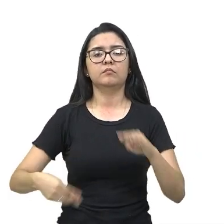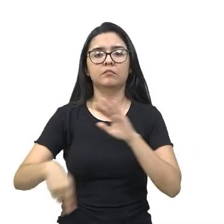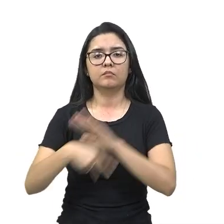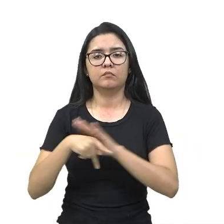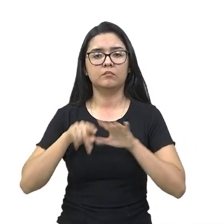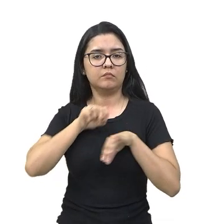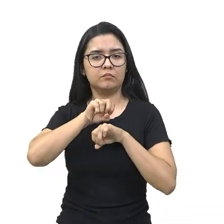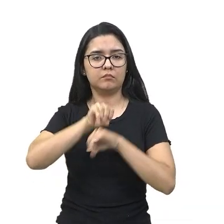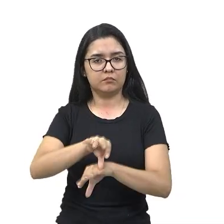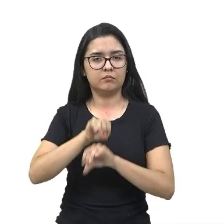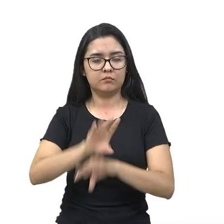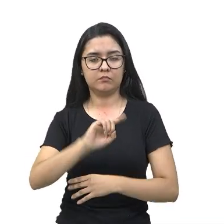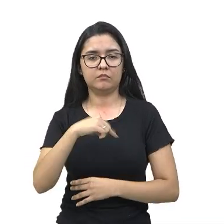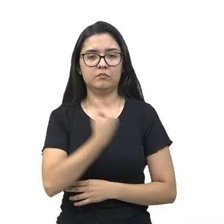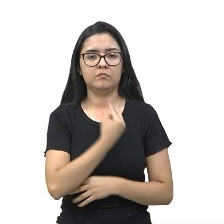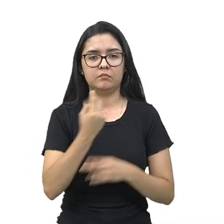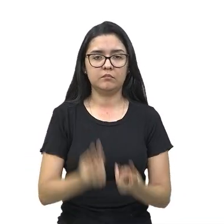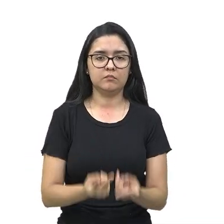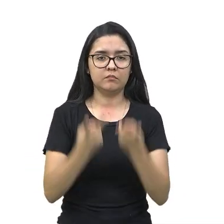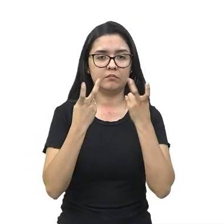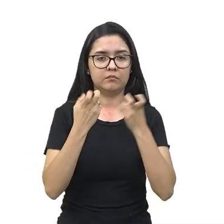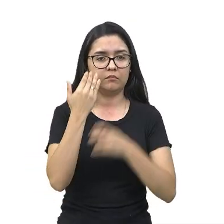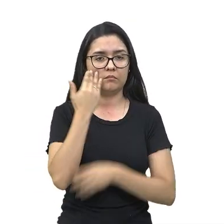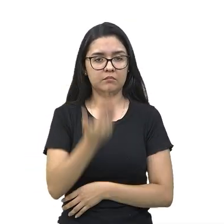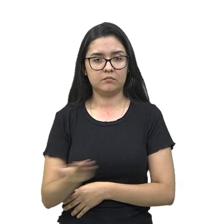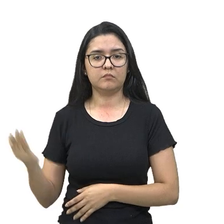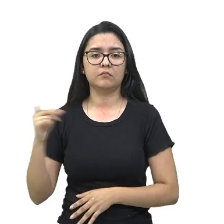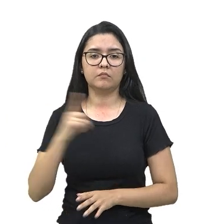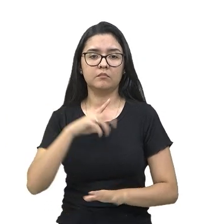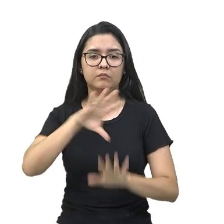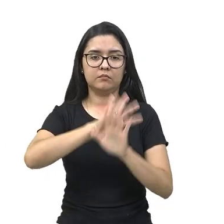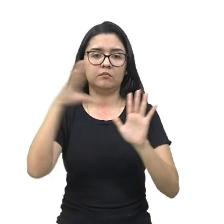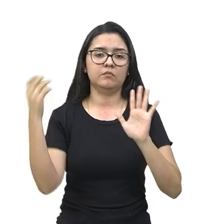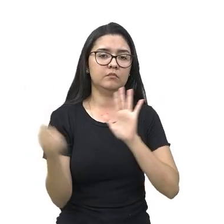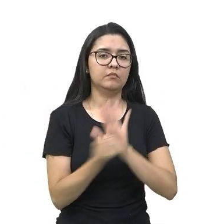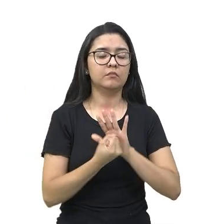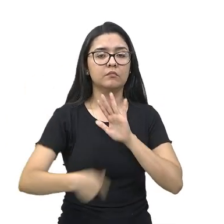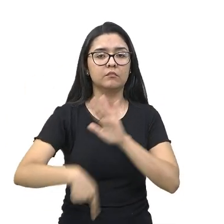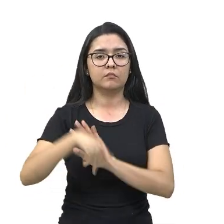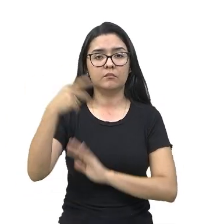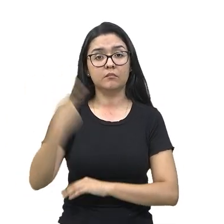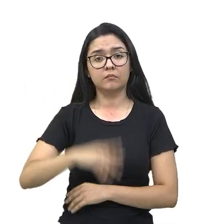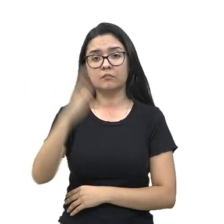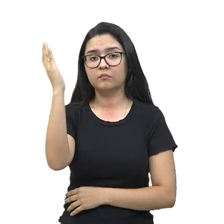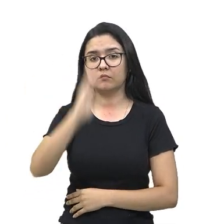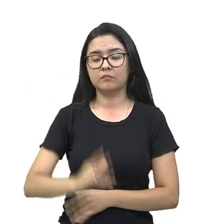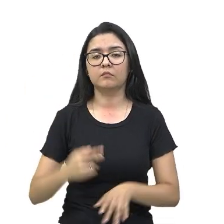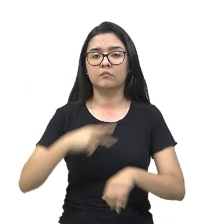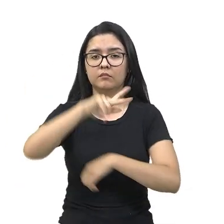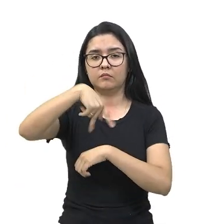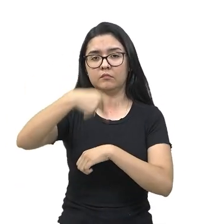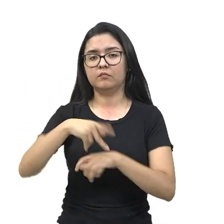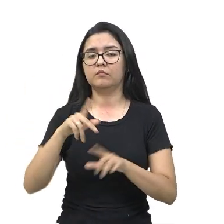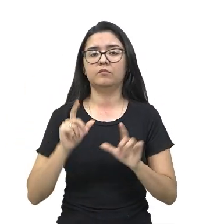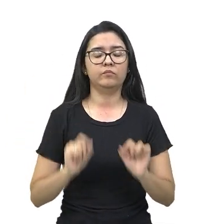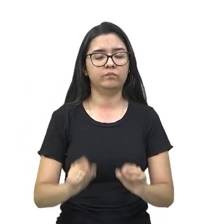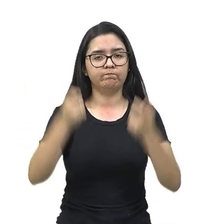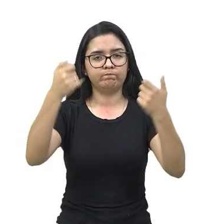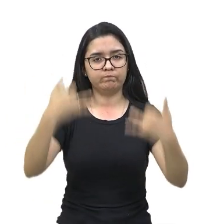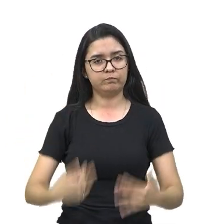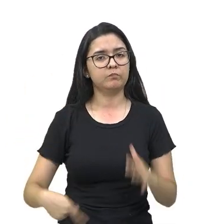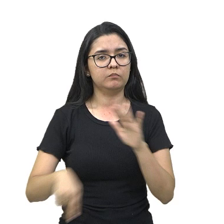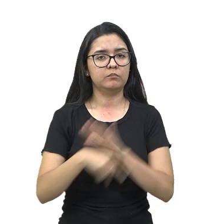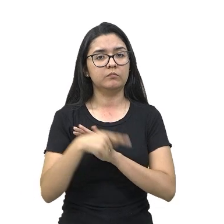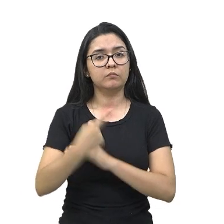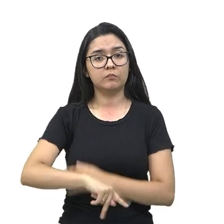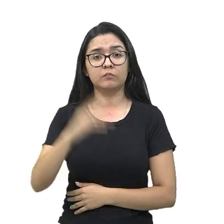Como nós vamos ver aqui, tem aqui o símbolo da nossa pátria e tudo mais, do país, tudo para dizer que faz parte de uma